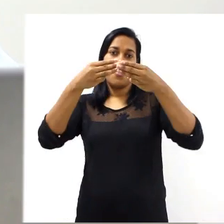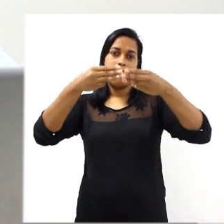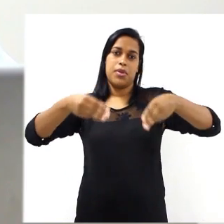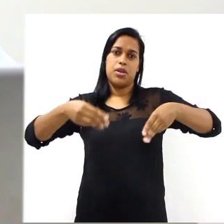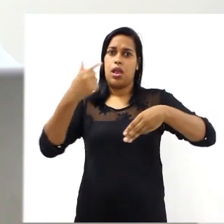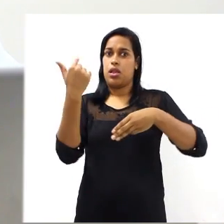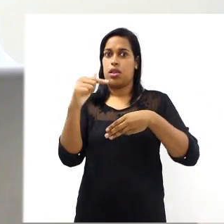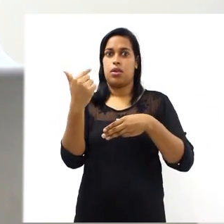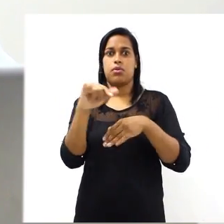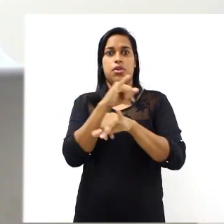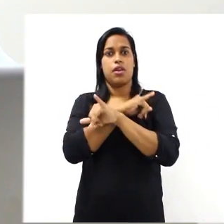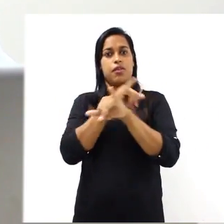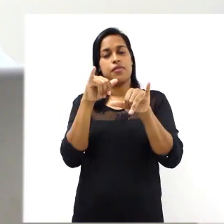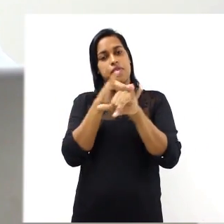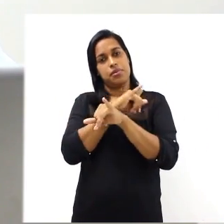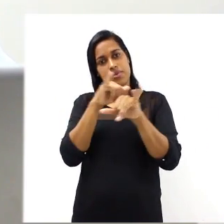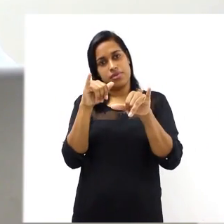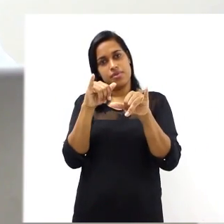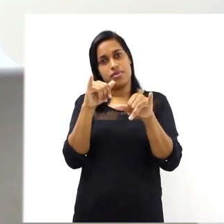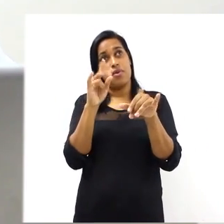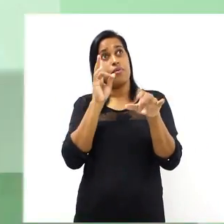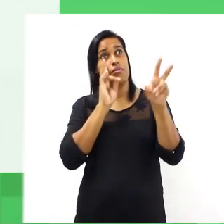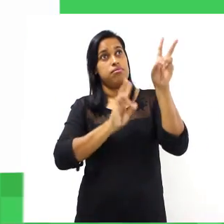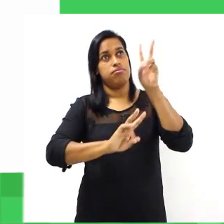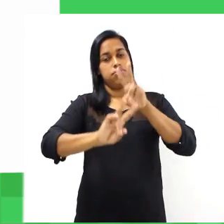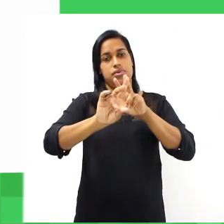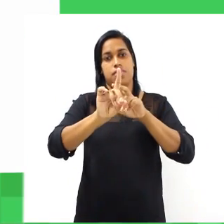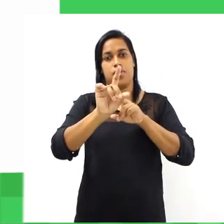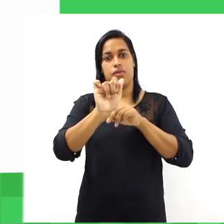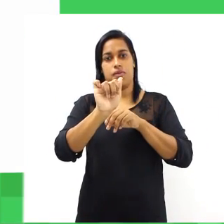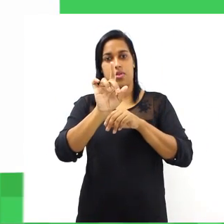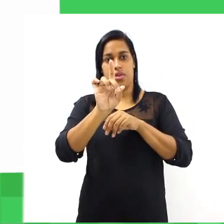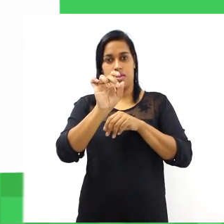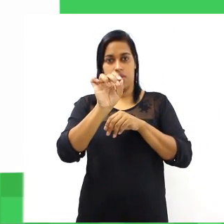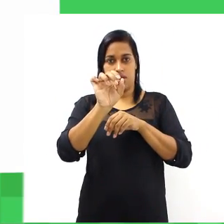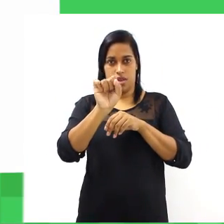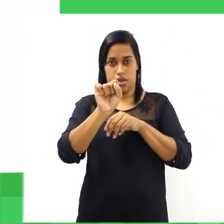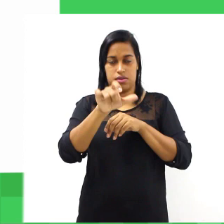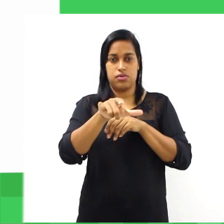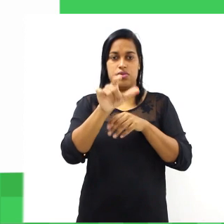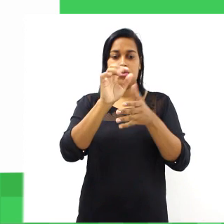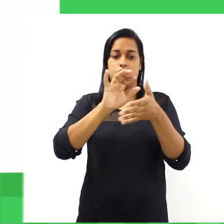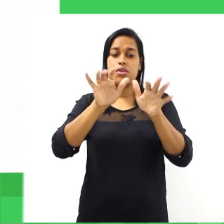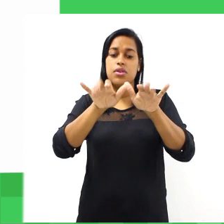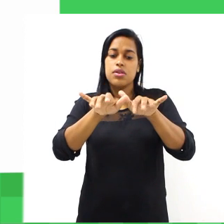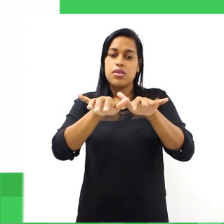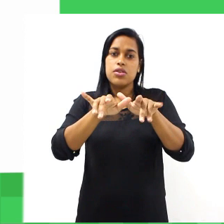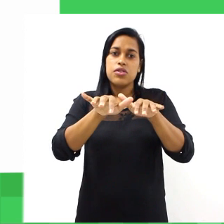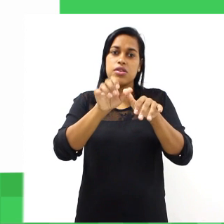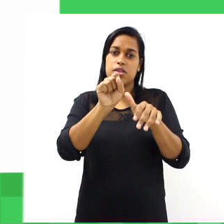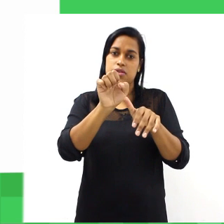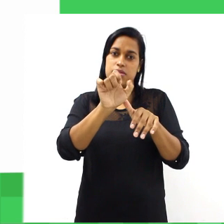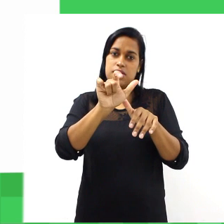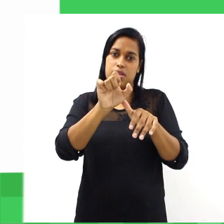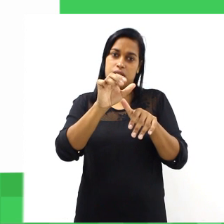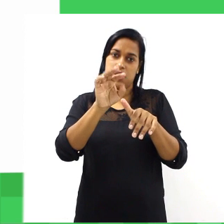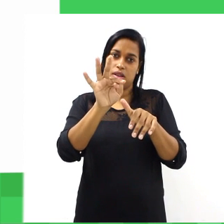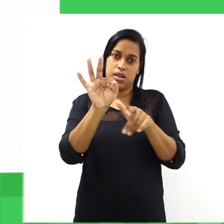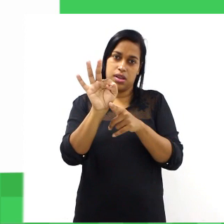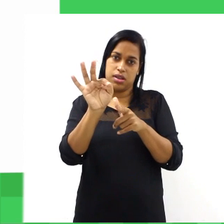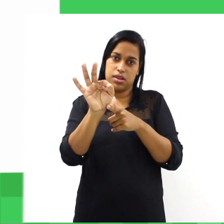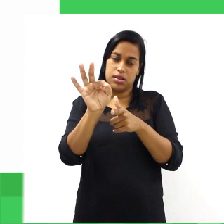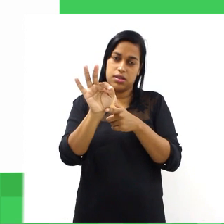os dados dele. Então, eu vou no banco de dados, no SGBD, e escrevo select, tudo